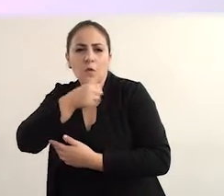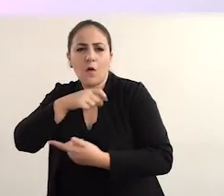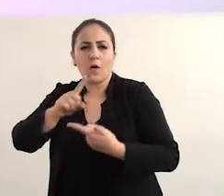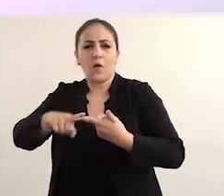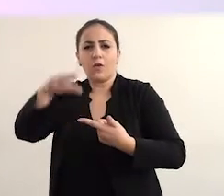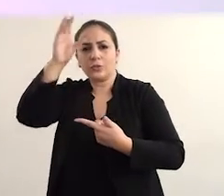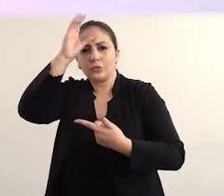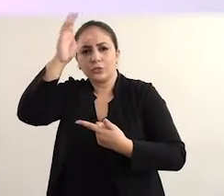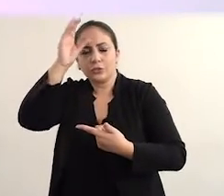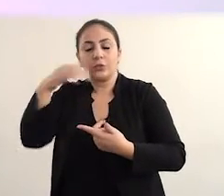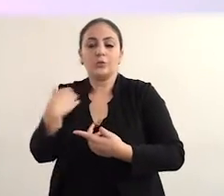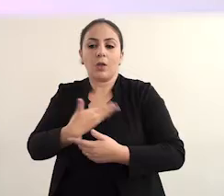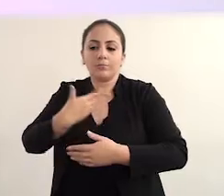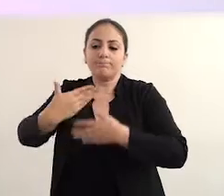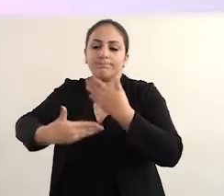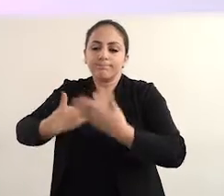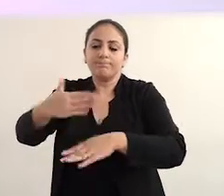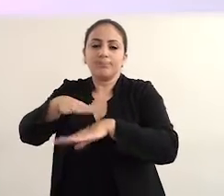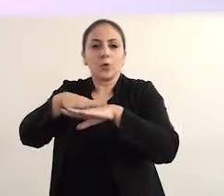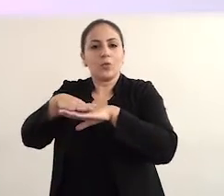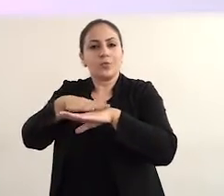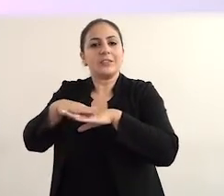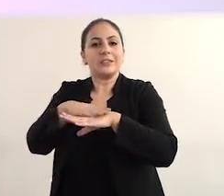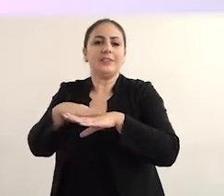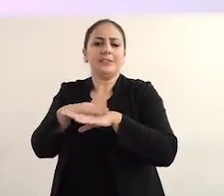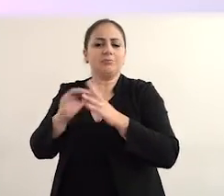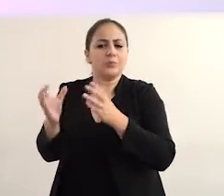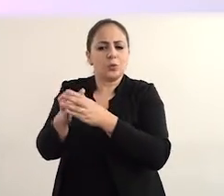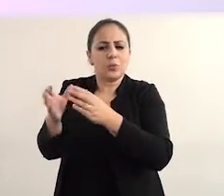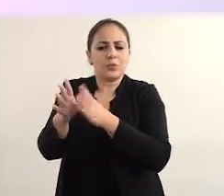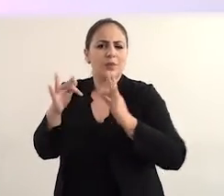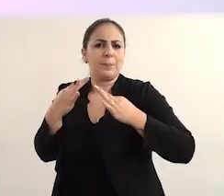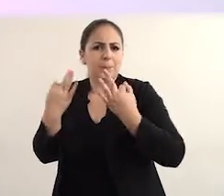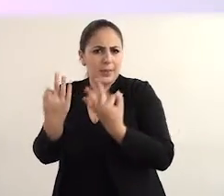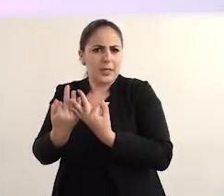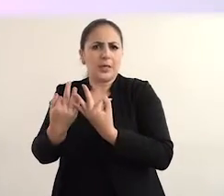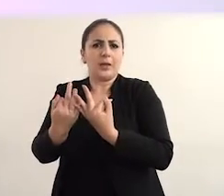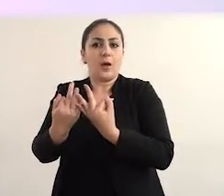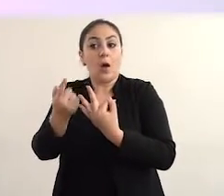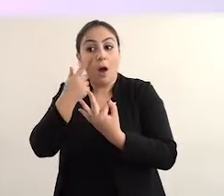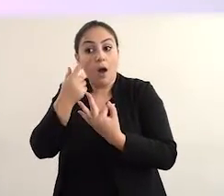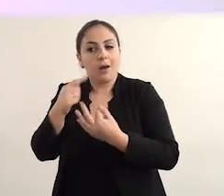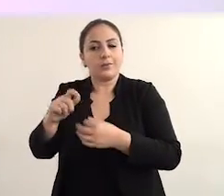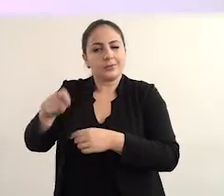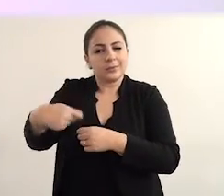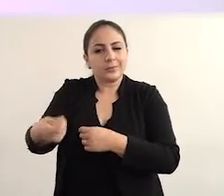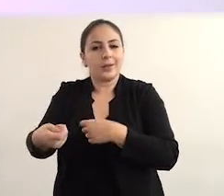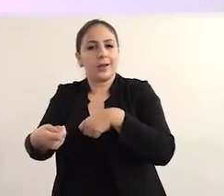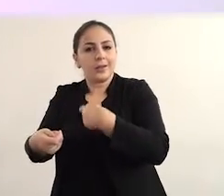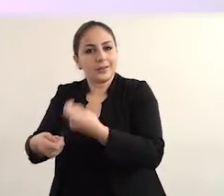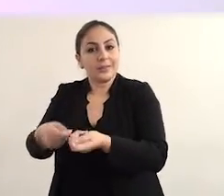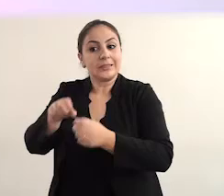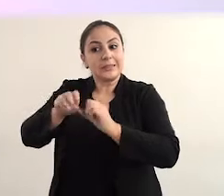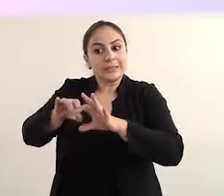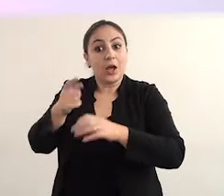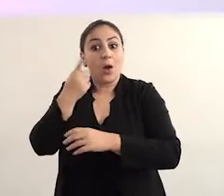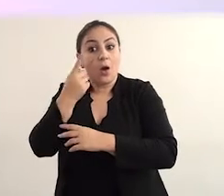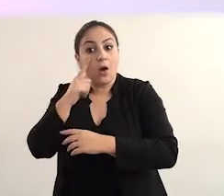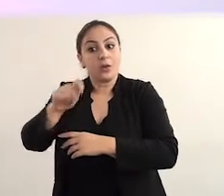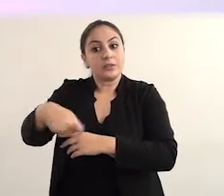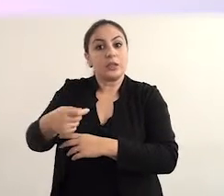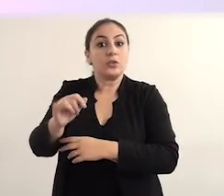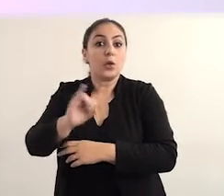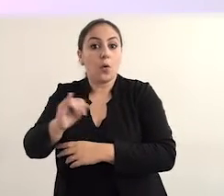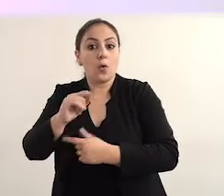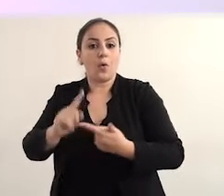Aos poucos a gente ia conversando no nosso grupo ali, familiar mesmo, ó, se tu faz assim, né, ó, o sinal de oi, o sinal